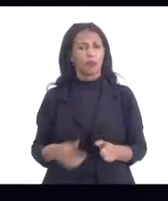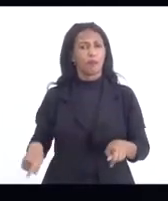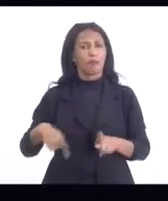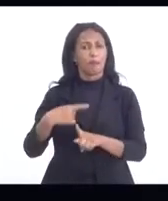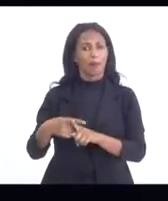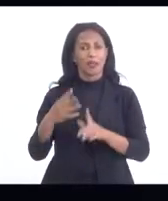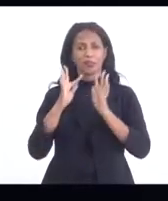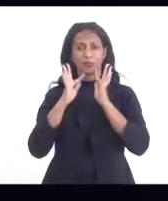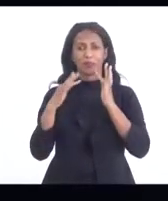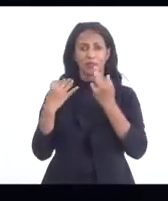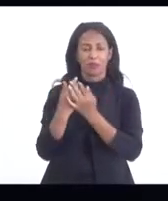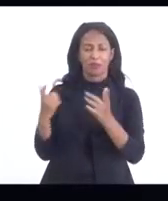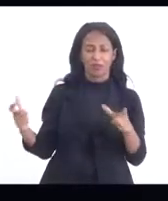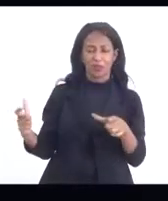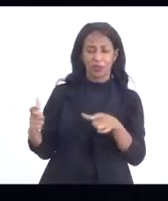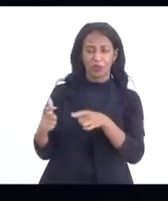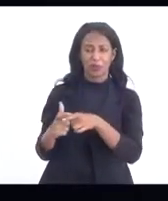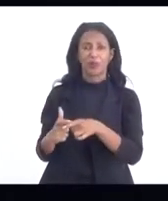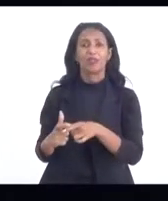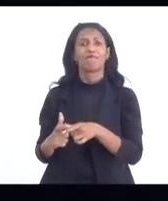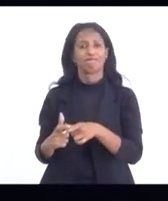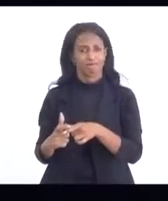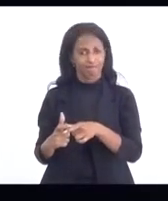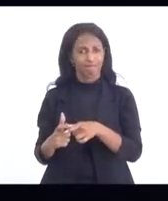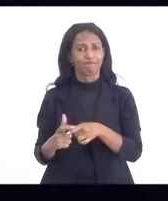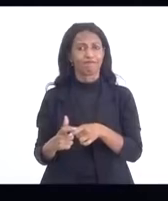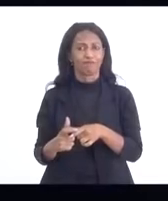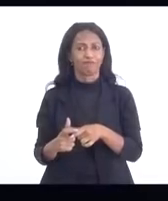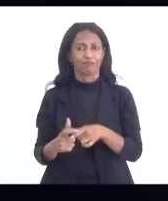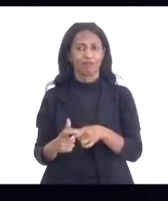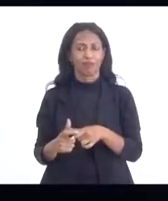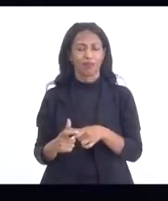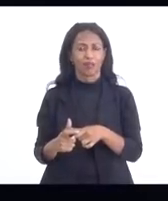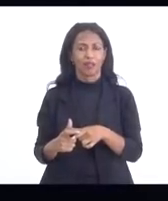famílias, diminuindo ainda mais,